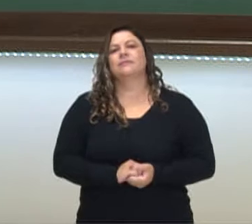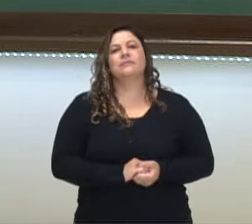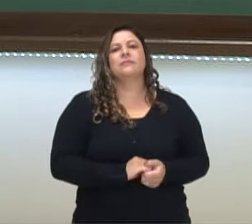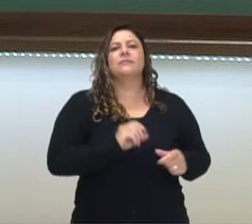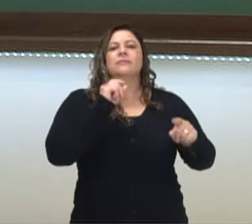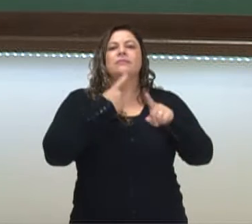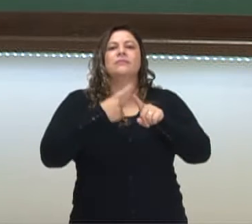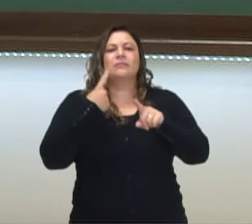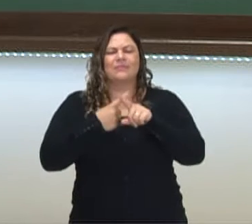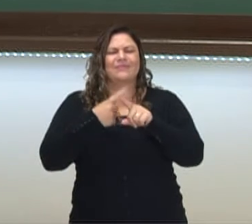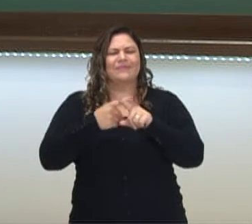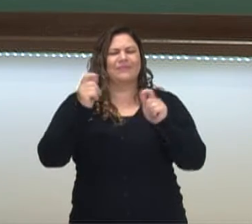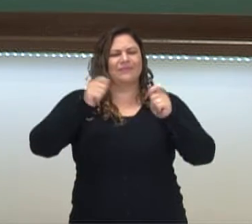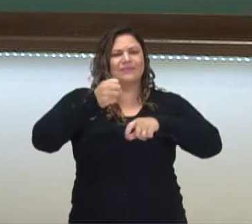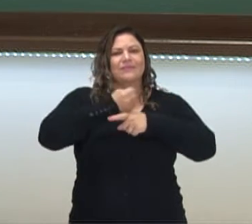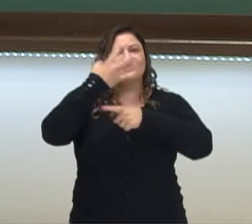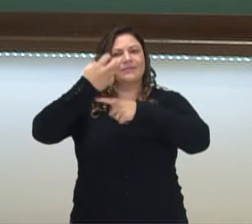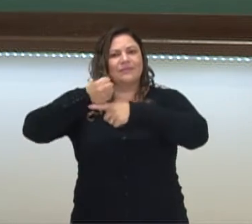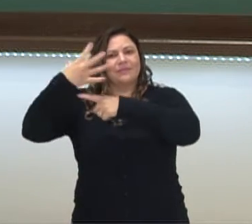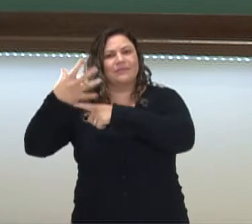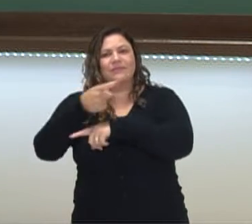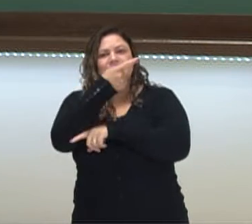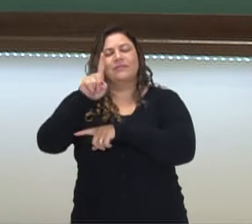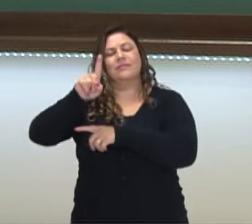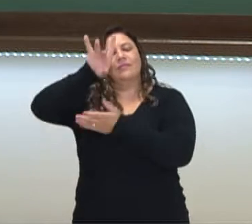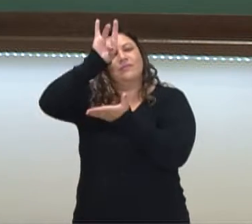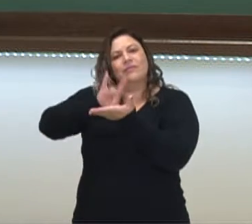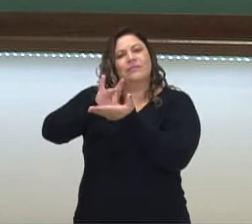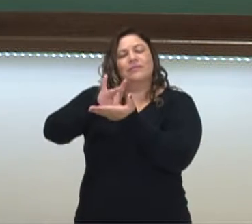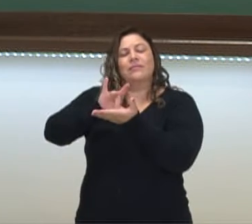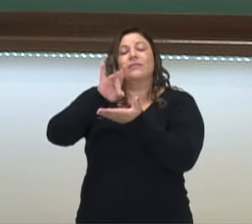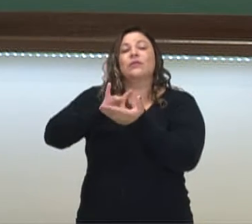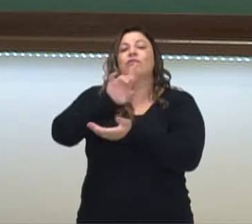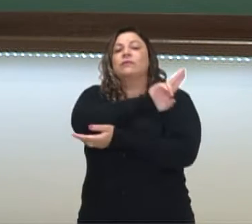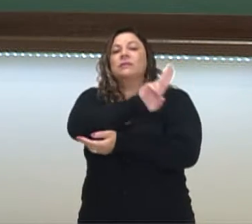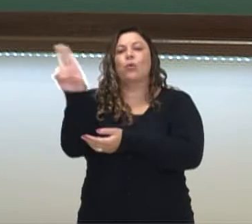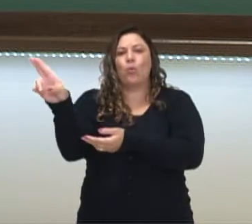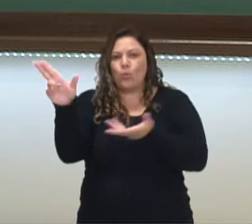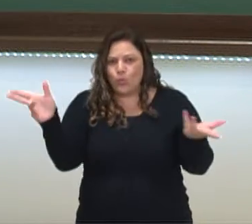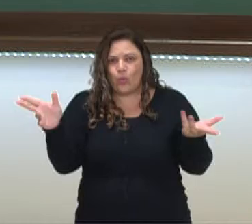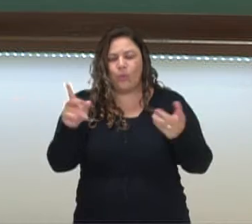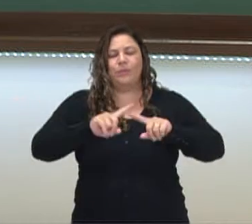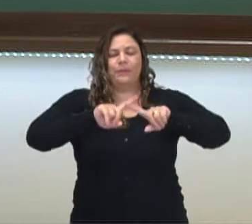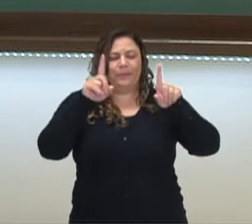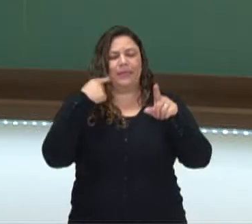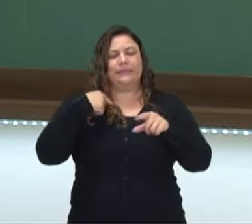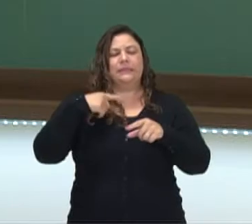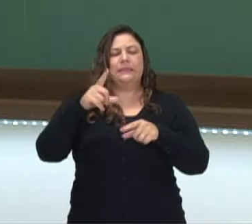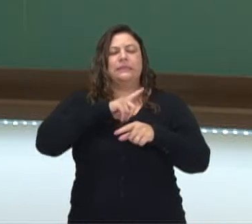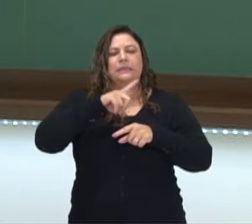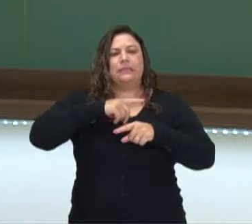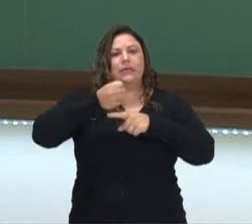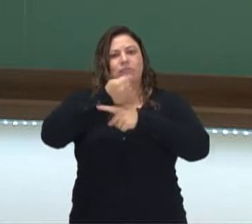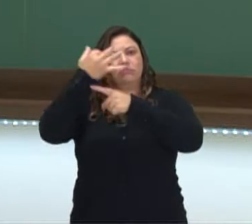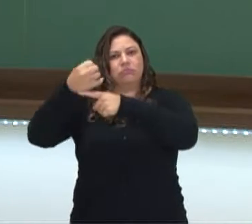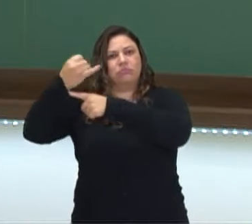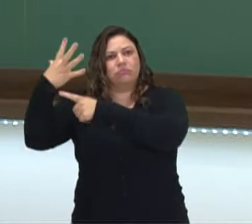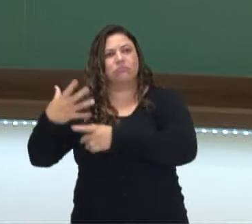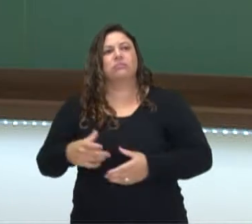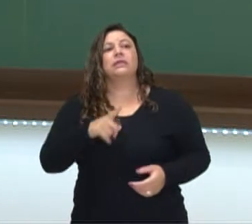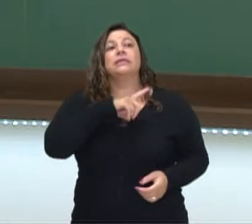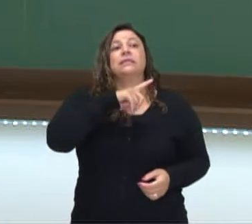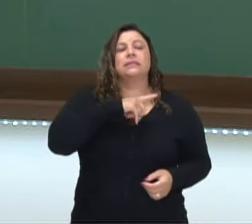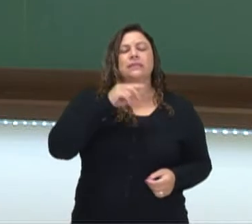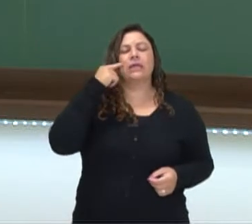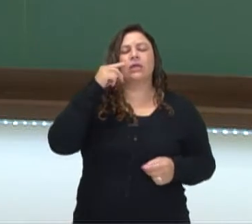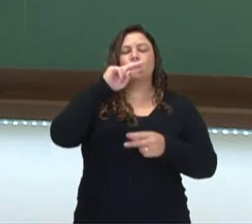de distributiva. Mas não é assim o nome oficial, você não acha nos livros com esse nome, mas a propriedade está lá, tá? Se eu tenho uma multiplicação ou